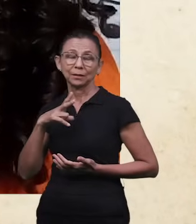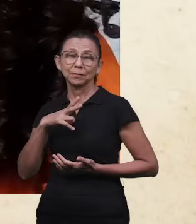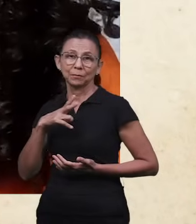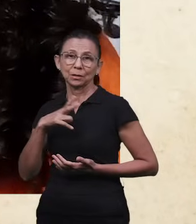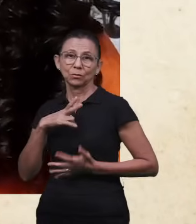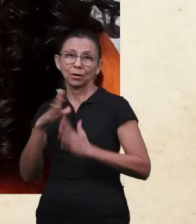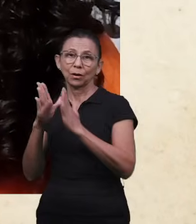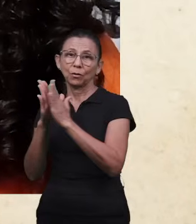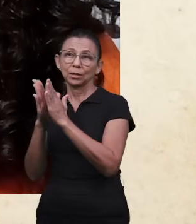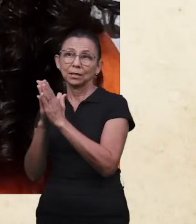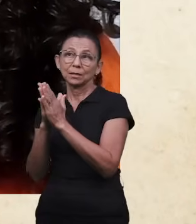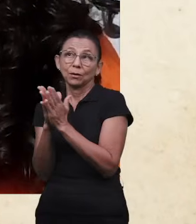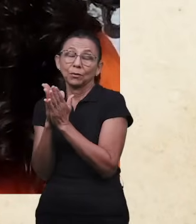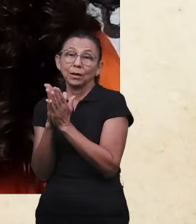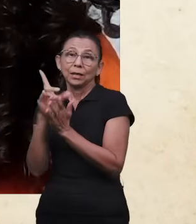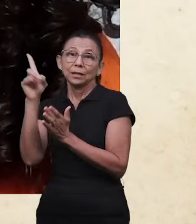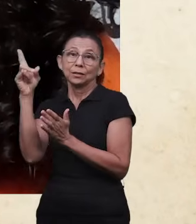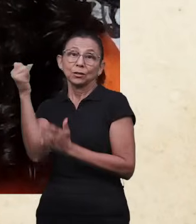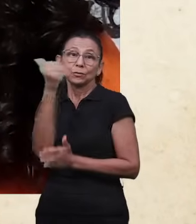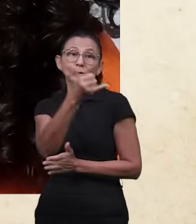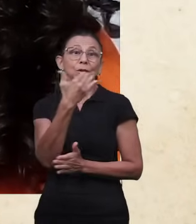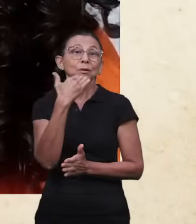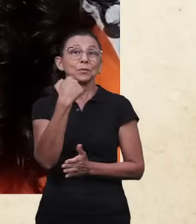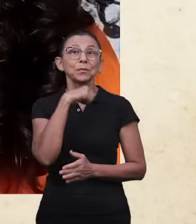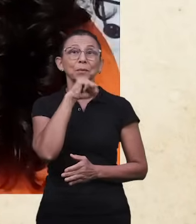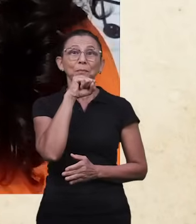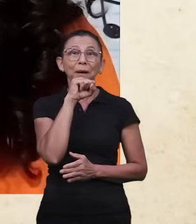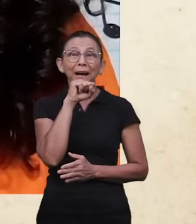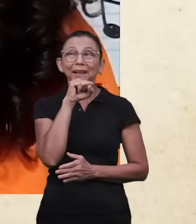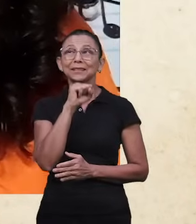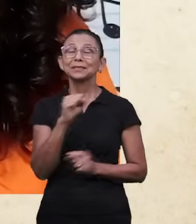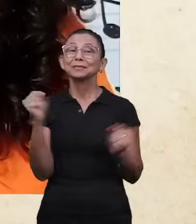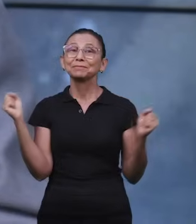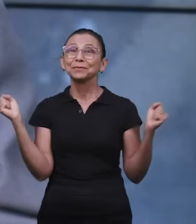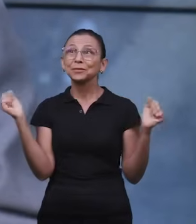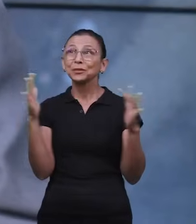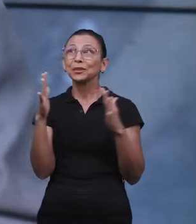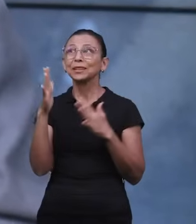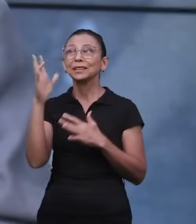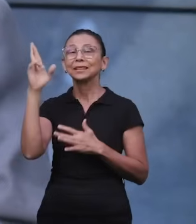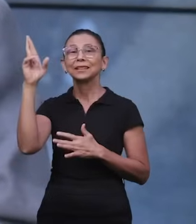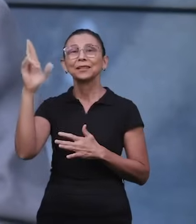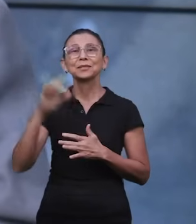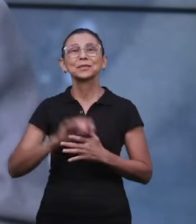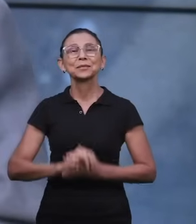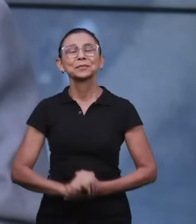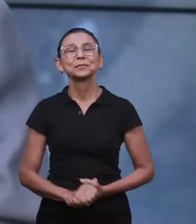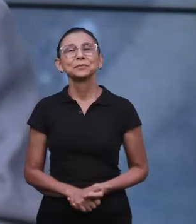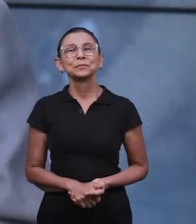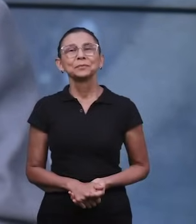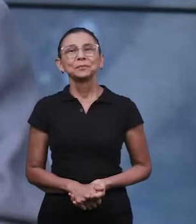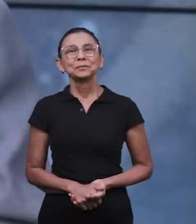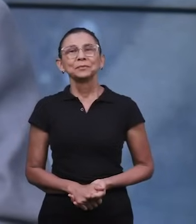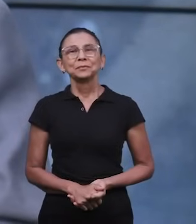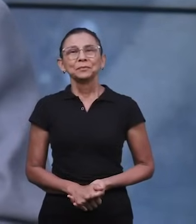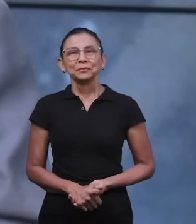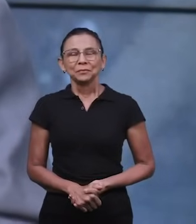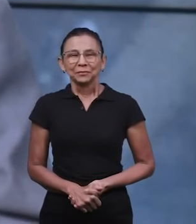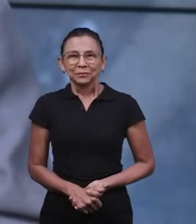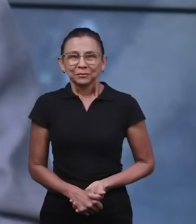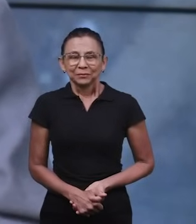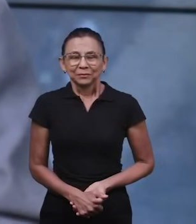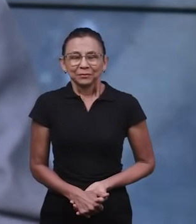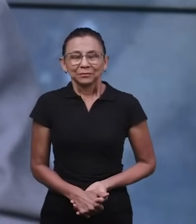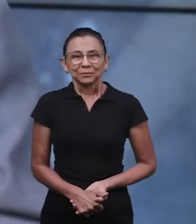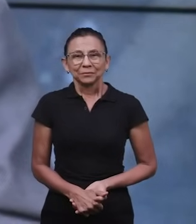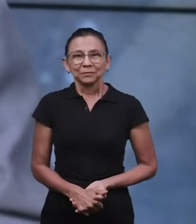concernente à vida profissional do meu pai. Isso foi um motivo de grande glorificação para a nossa família. Amém. Glória a Jesus. Obrigado, Sara, por ter enviado